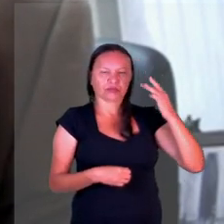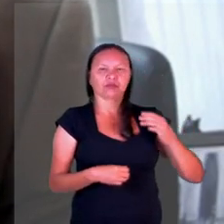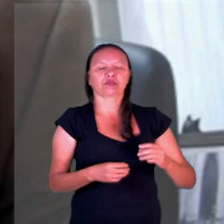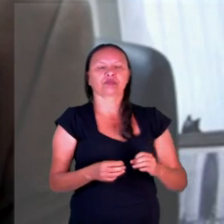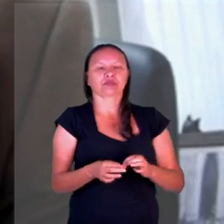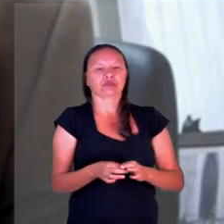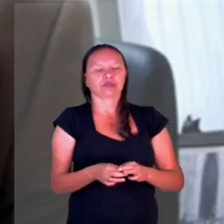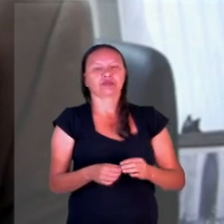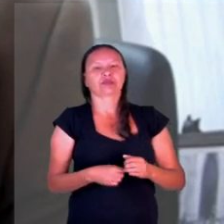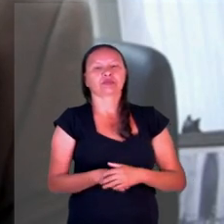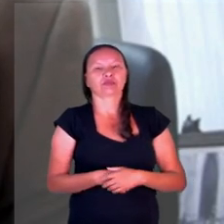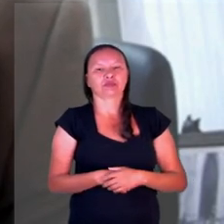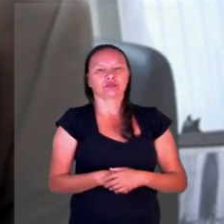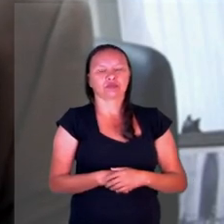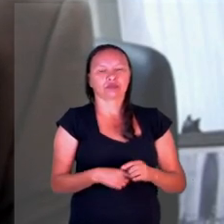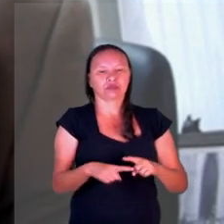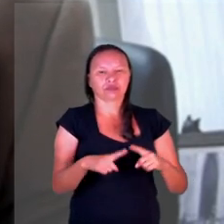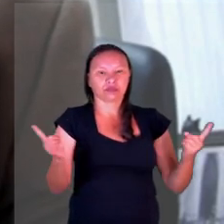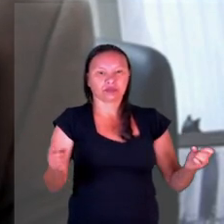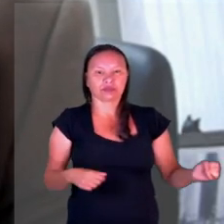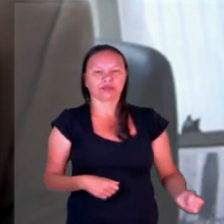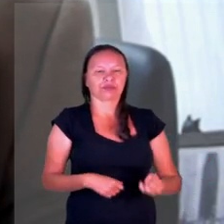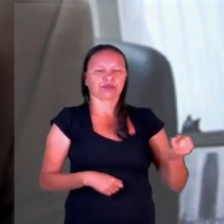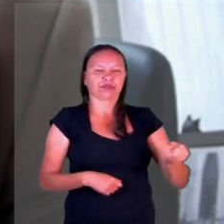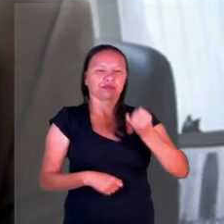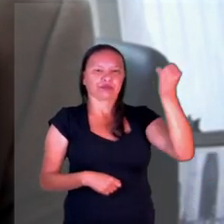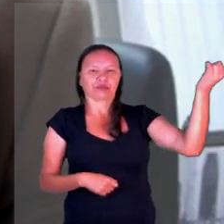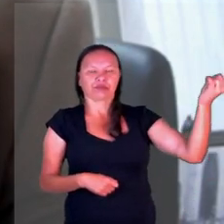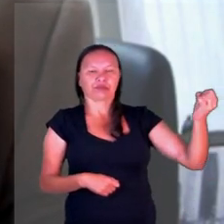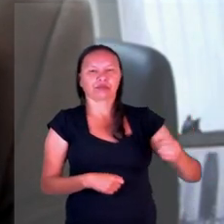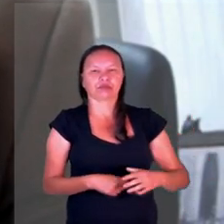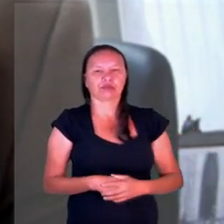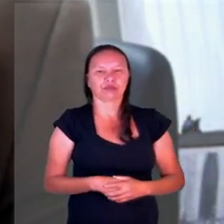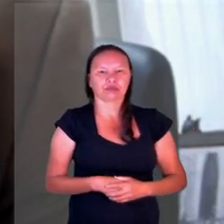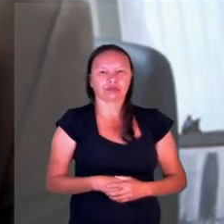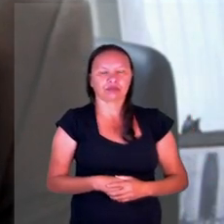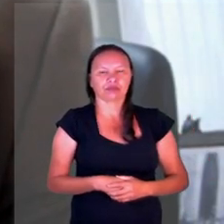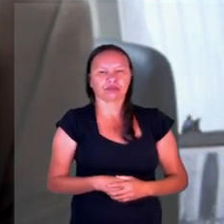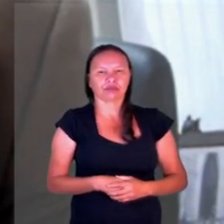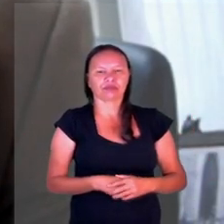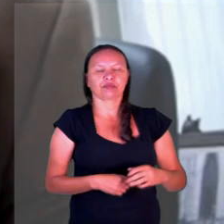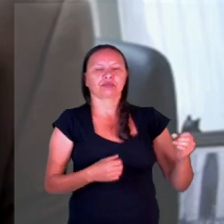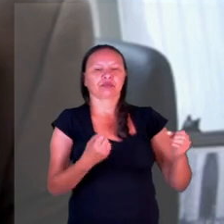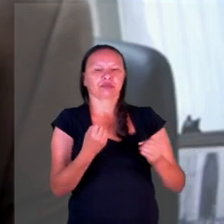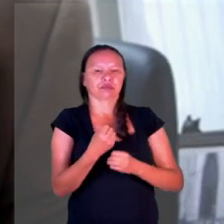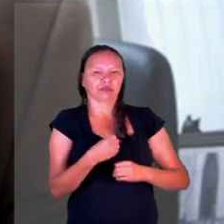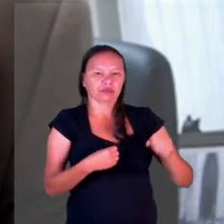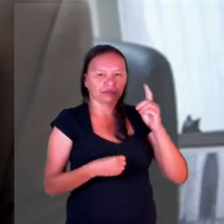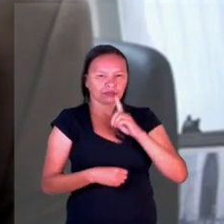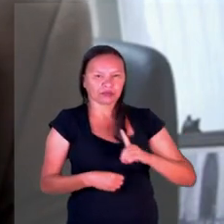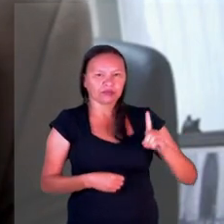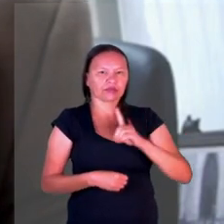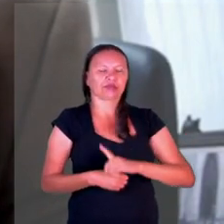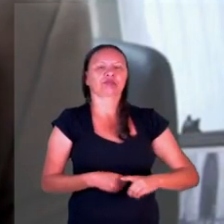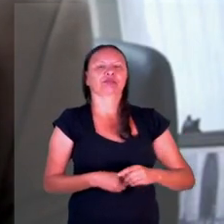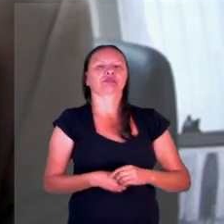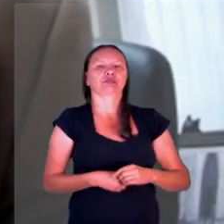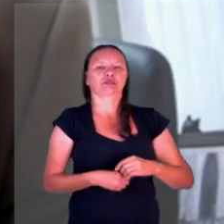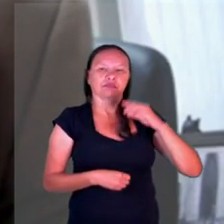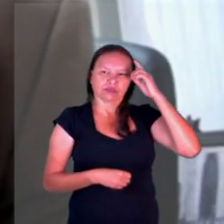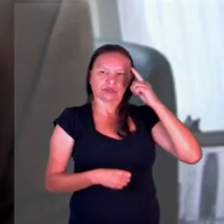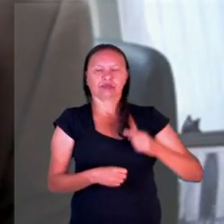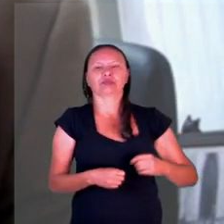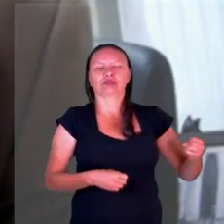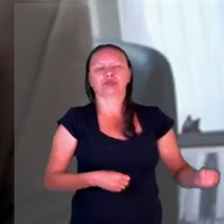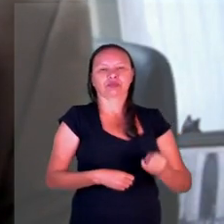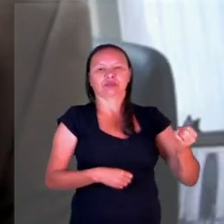indisponíveis mas principalmente a defesa do regime democrático e não há democracia quando significativa